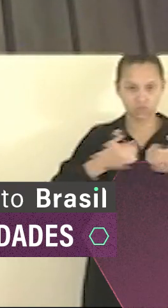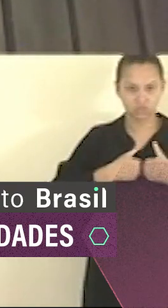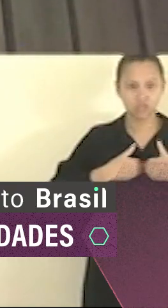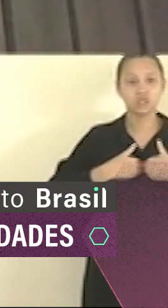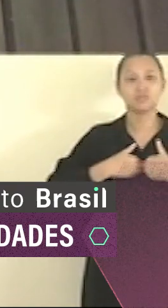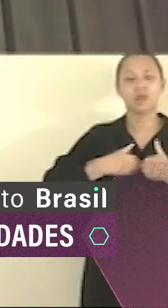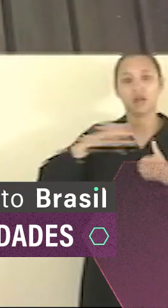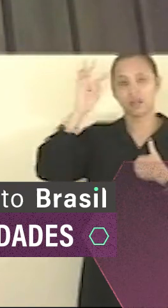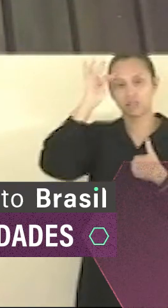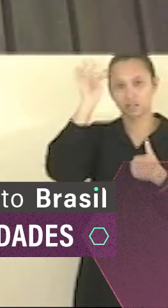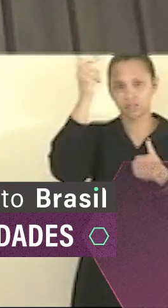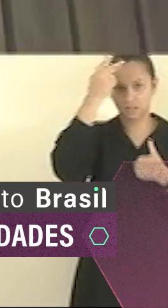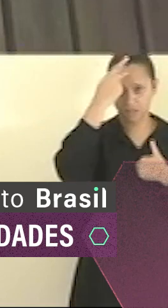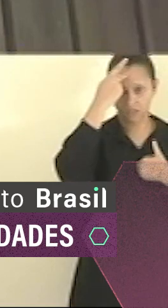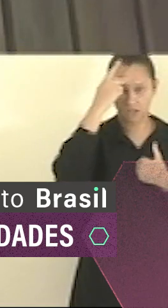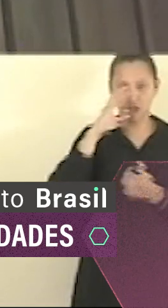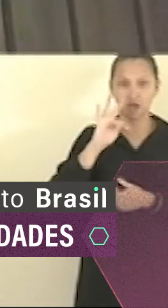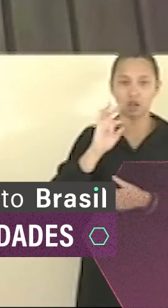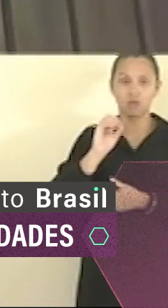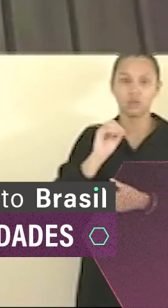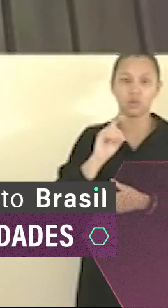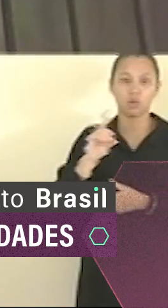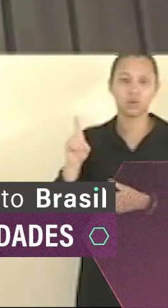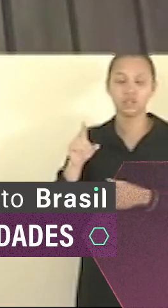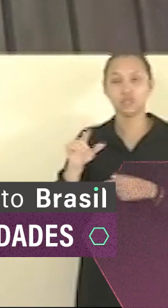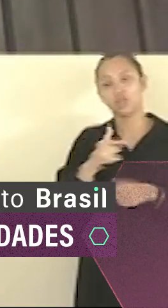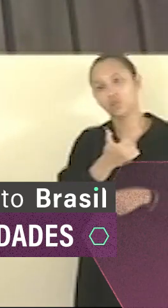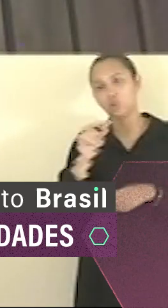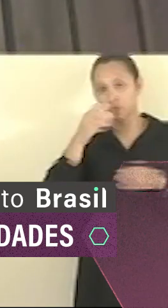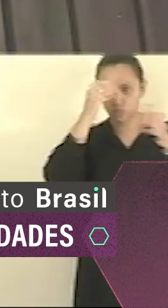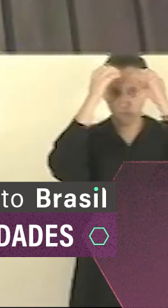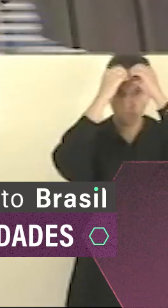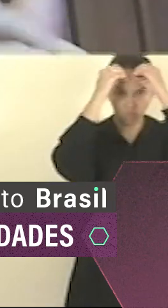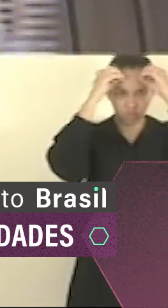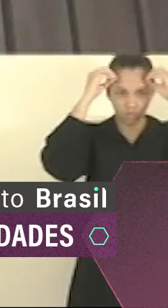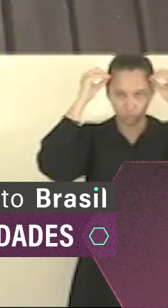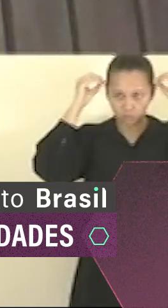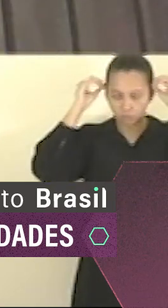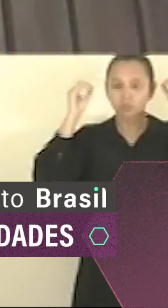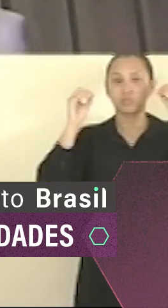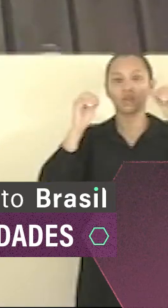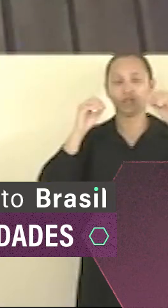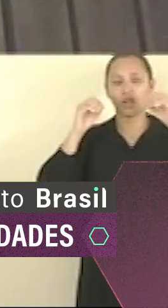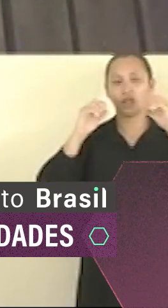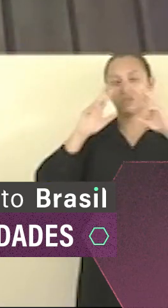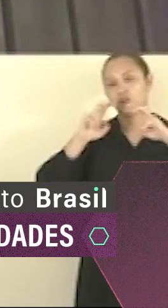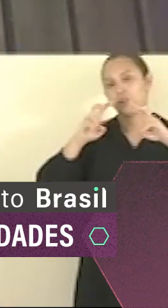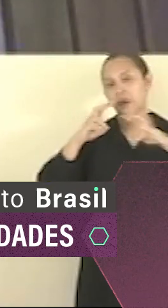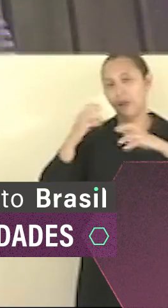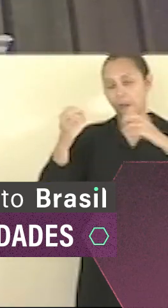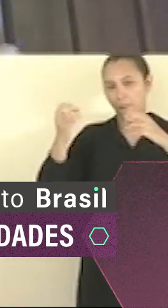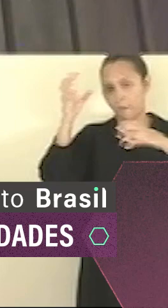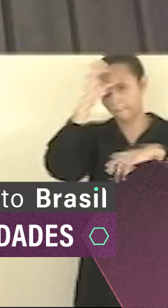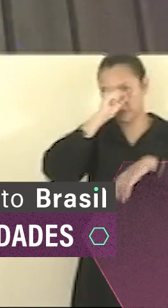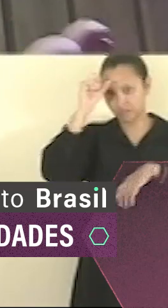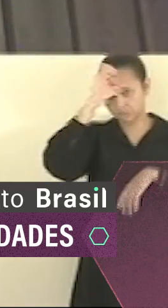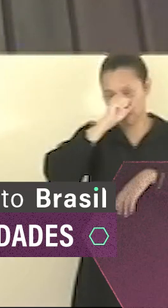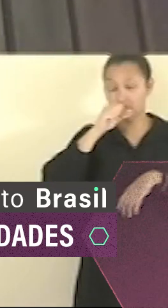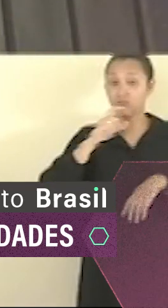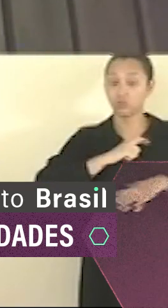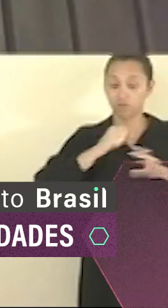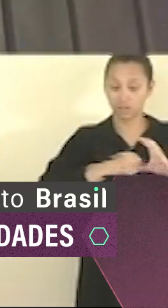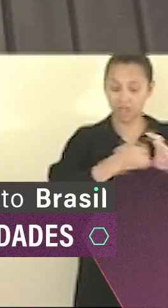e transtornos específicos de aprendizagem. Essa sobreposição entre características